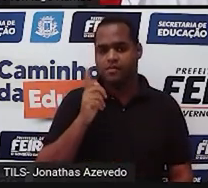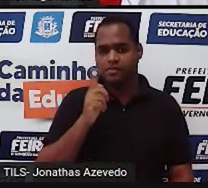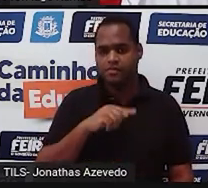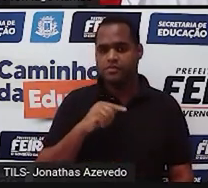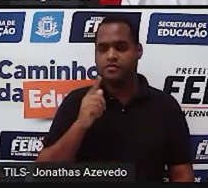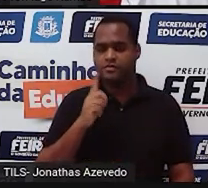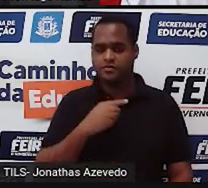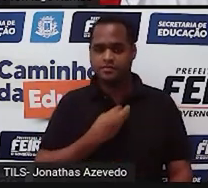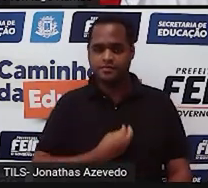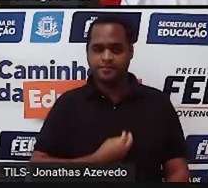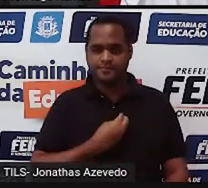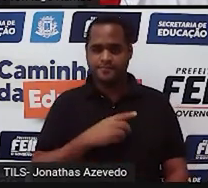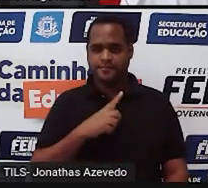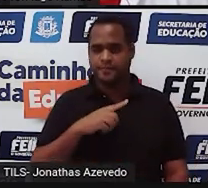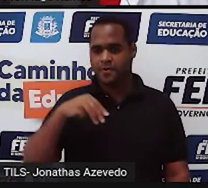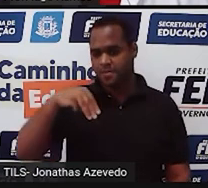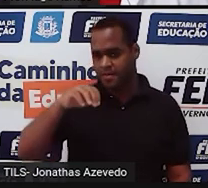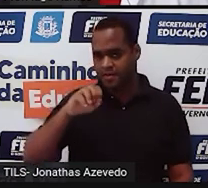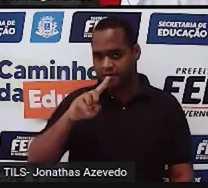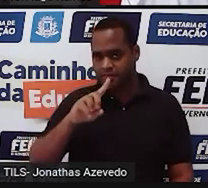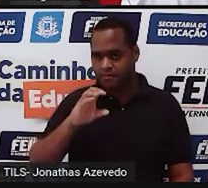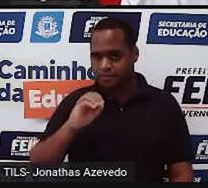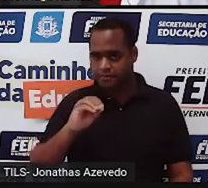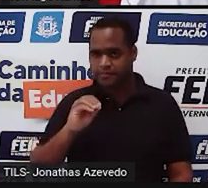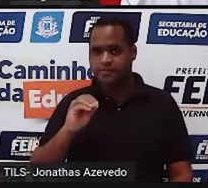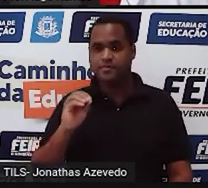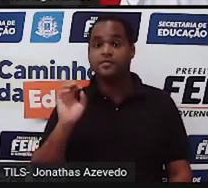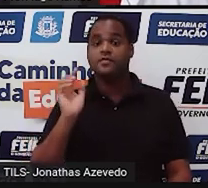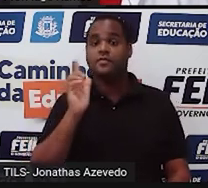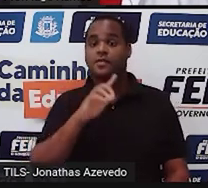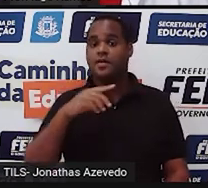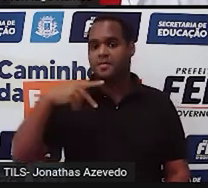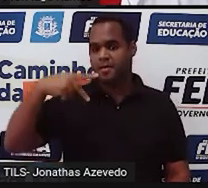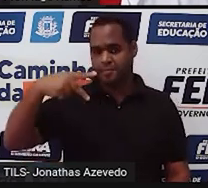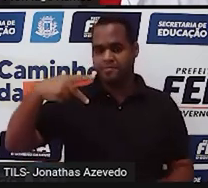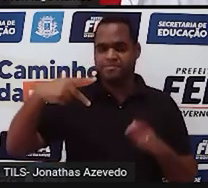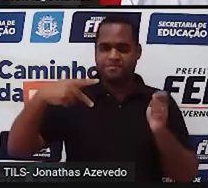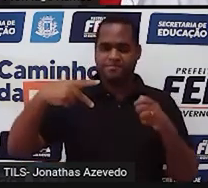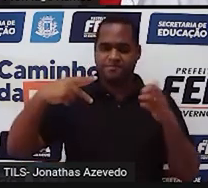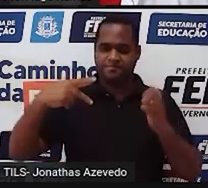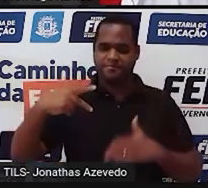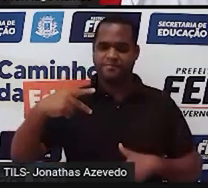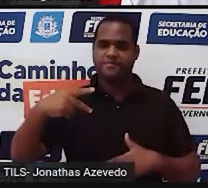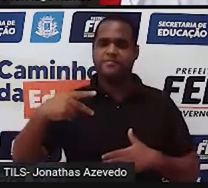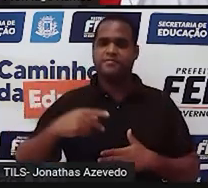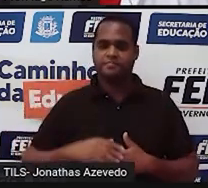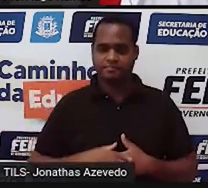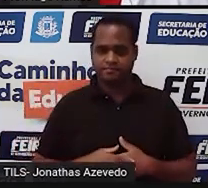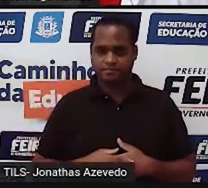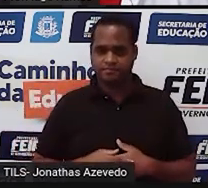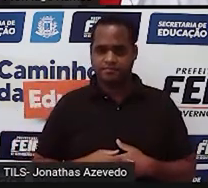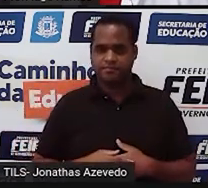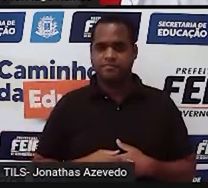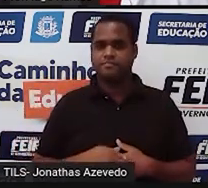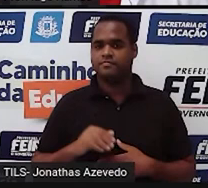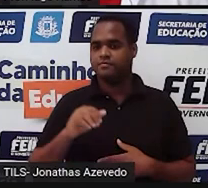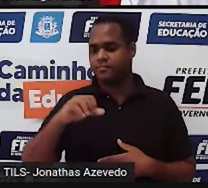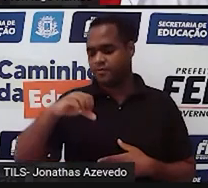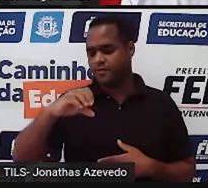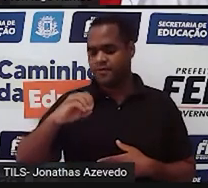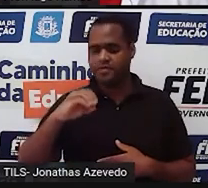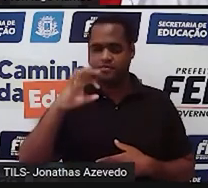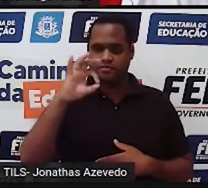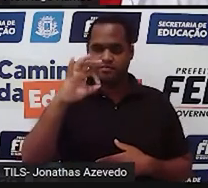segmento no ponto médio cruzou sendo perpendicular formando ângulos de 90°